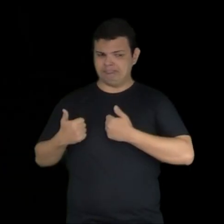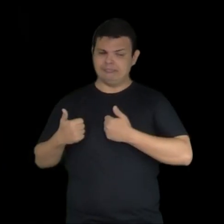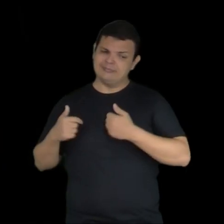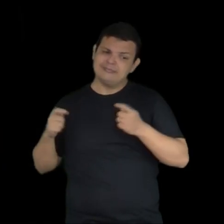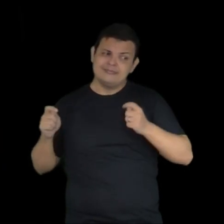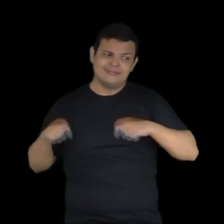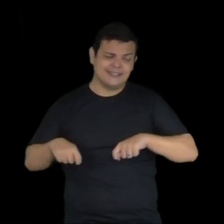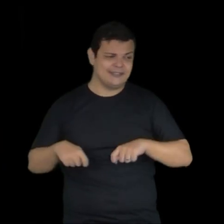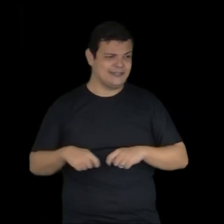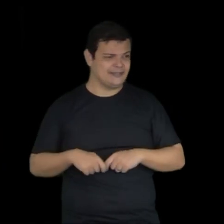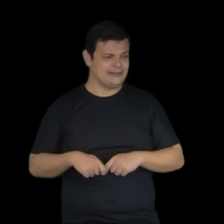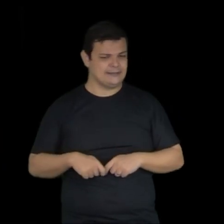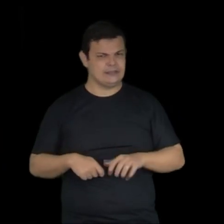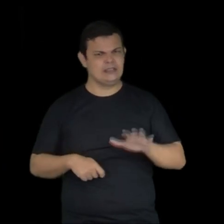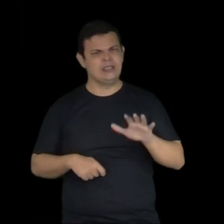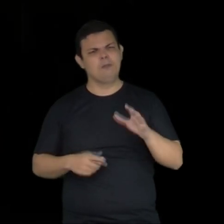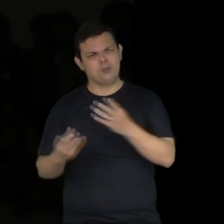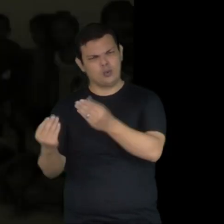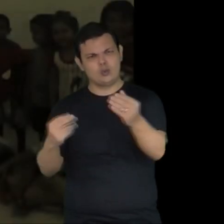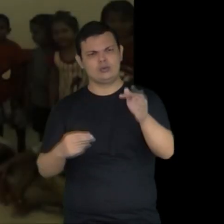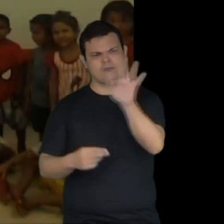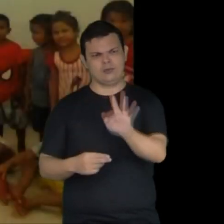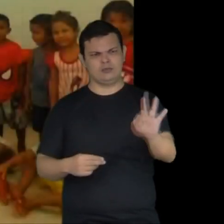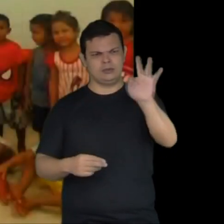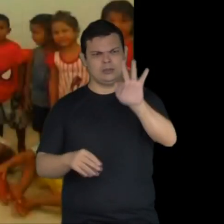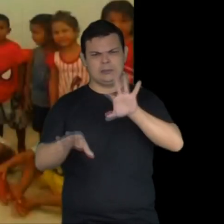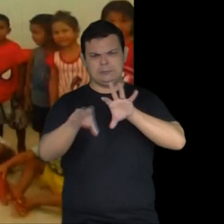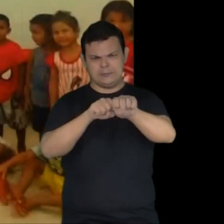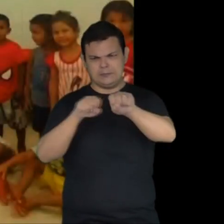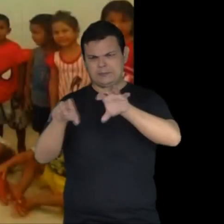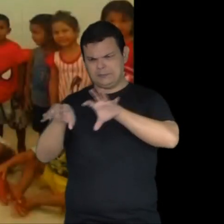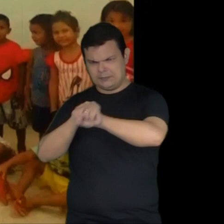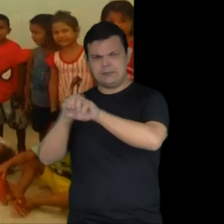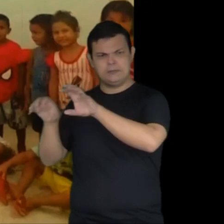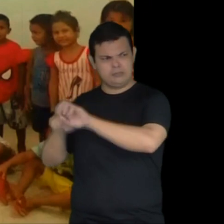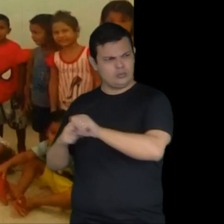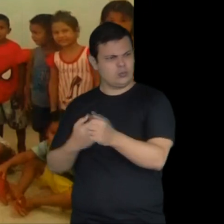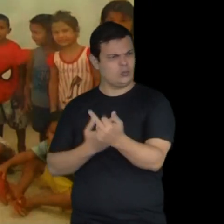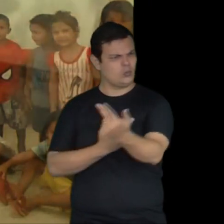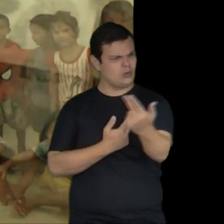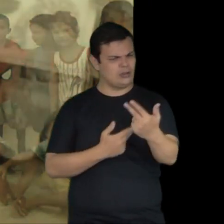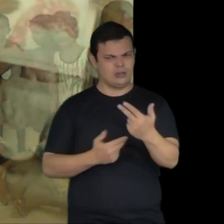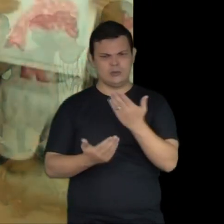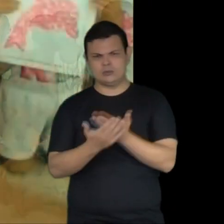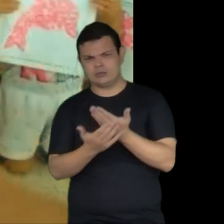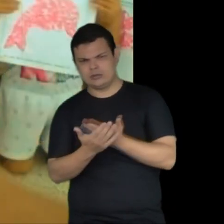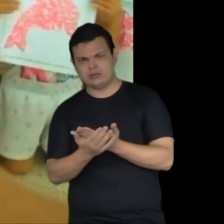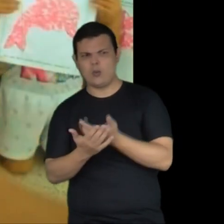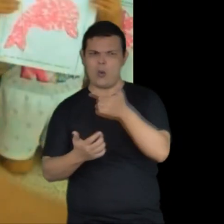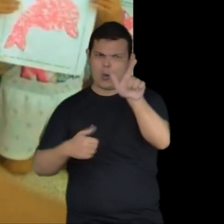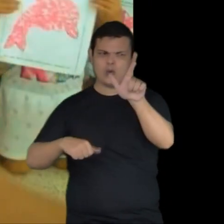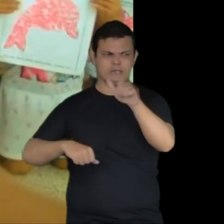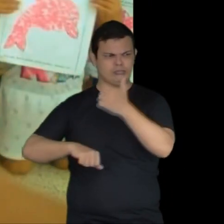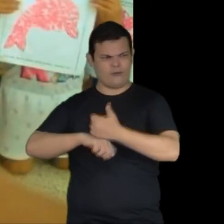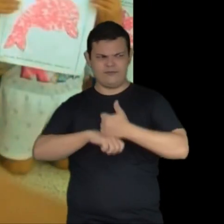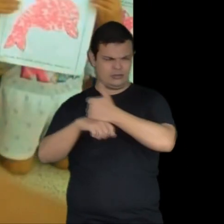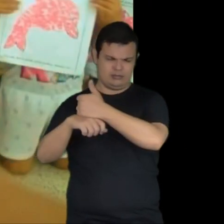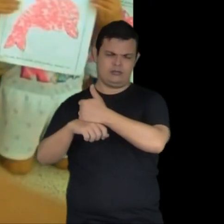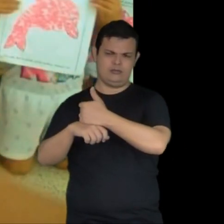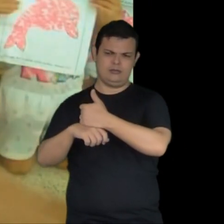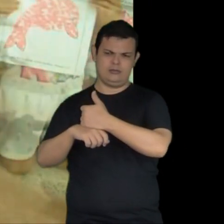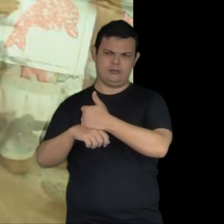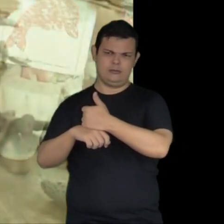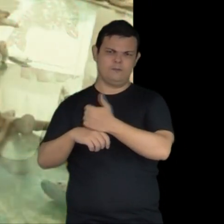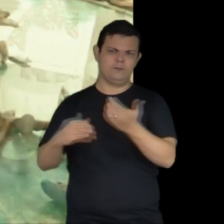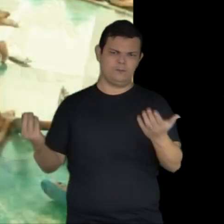Vi muitos colegas de faculdade formando-se em educação e em outra profissão. E hoje